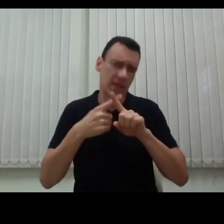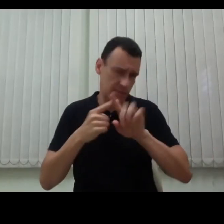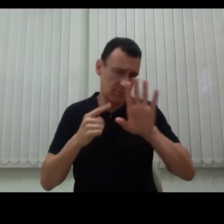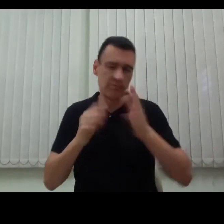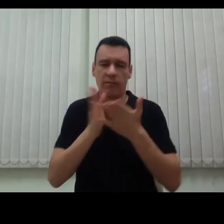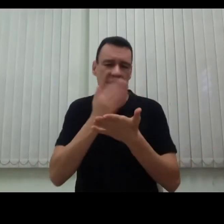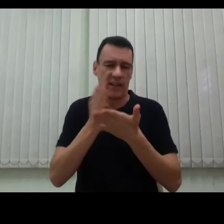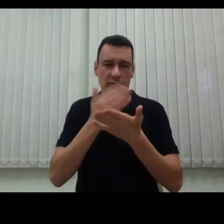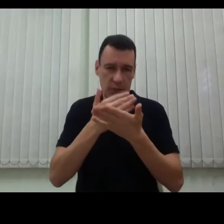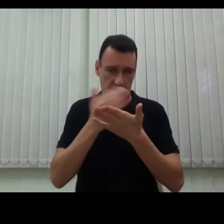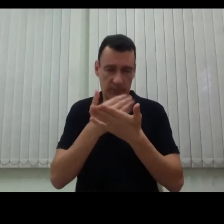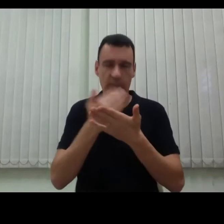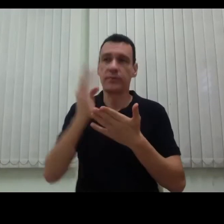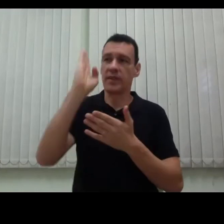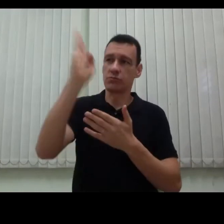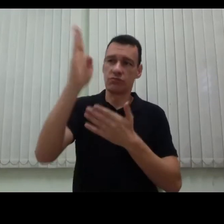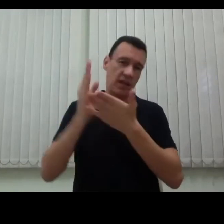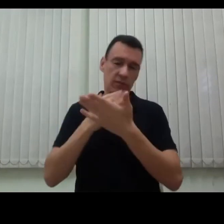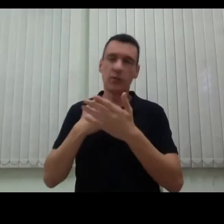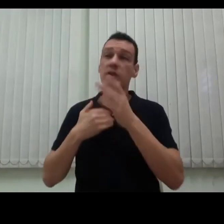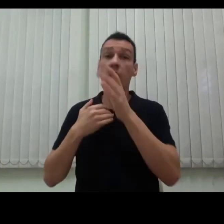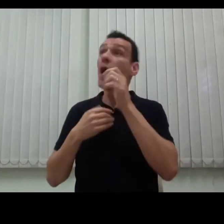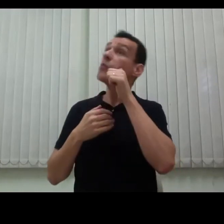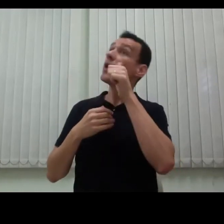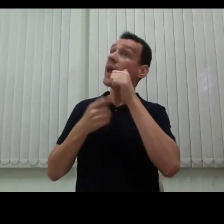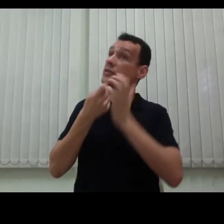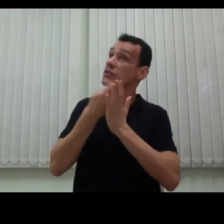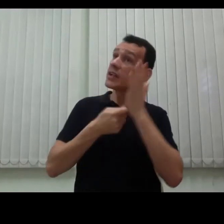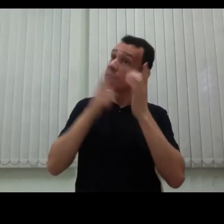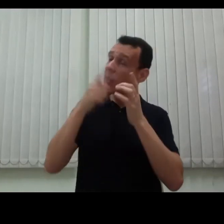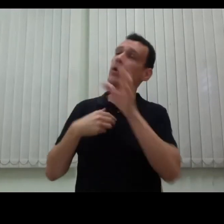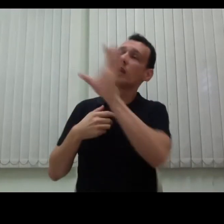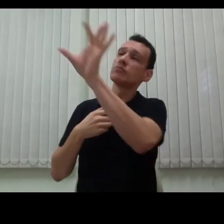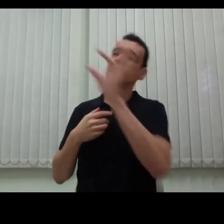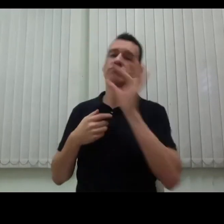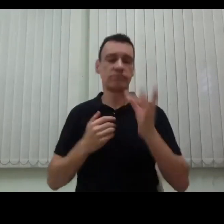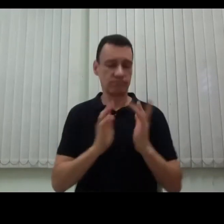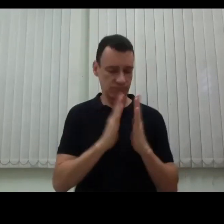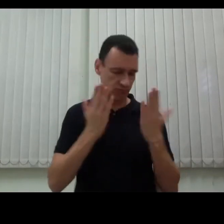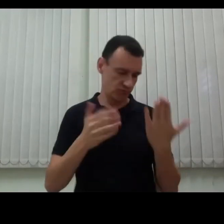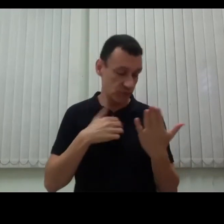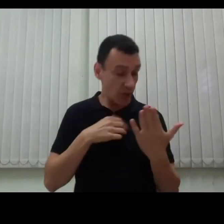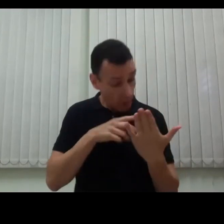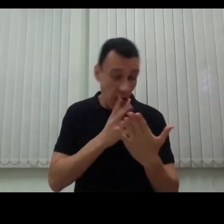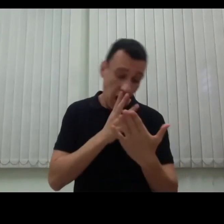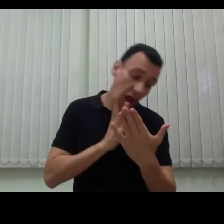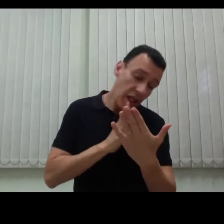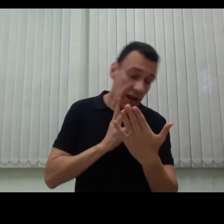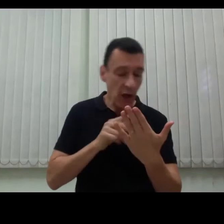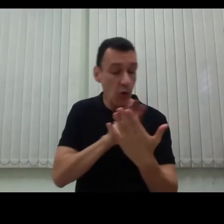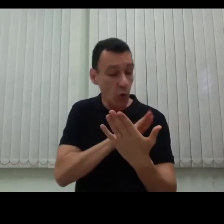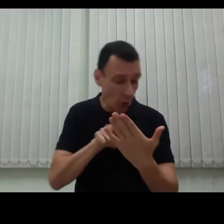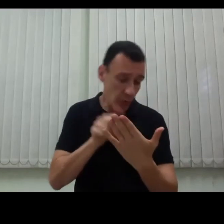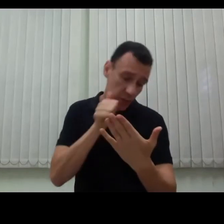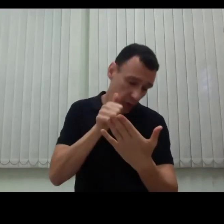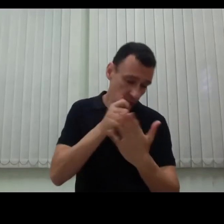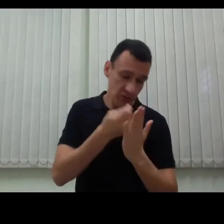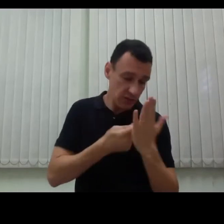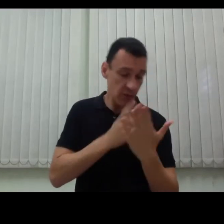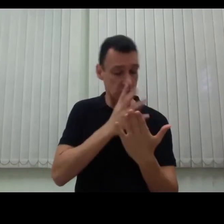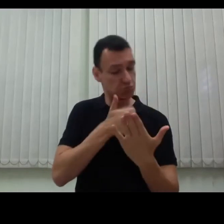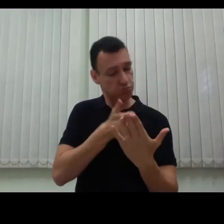faz parte da nossa formação, né? Todos nós fomos formados, como a Julie também mencionou, a partir de uma